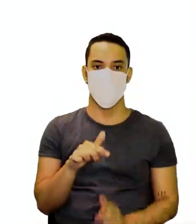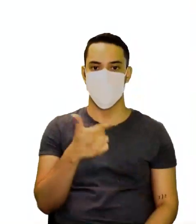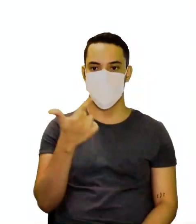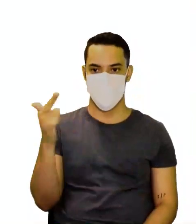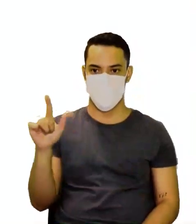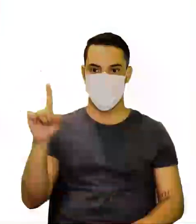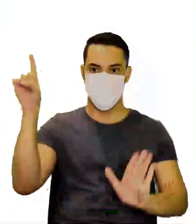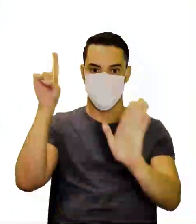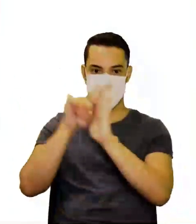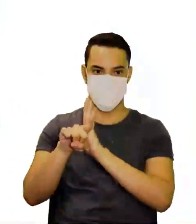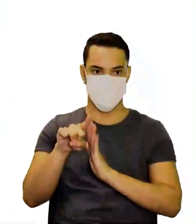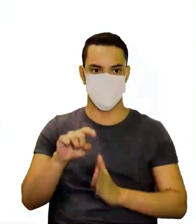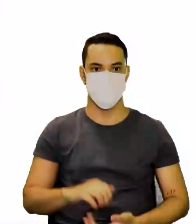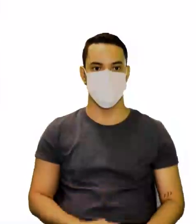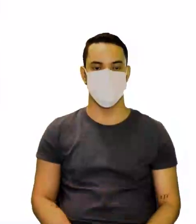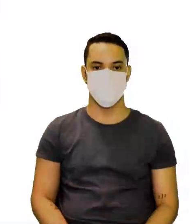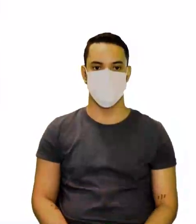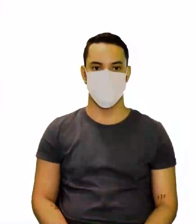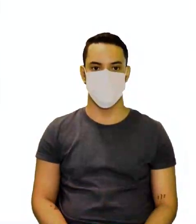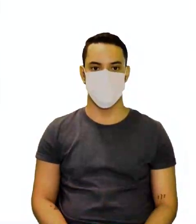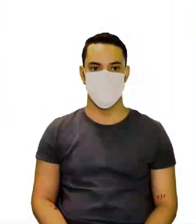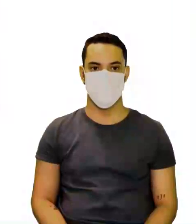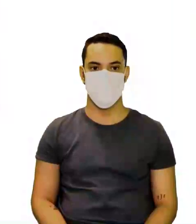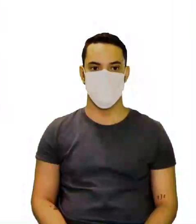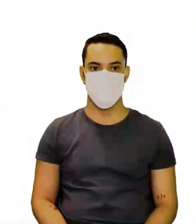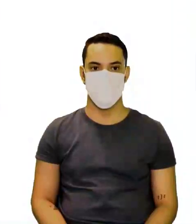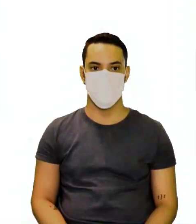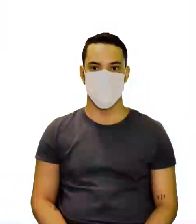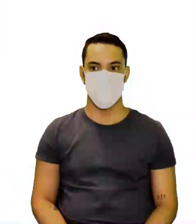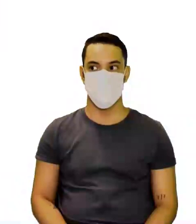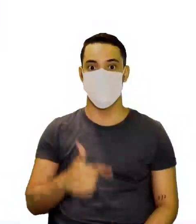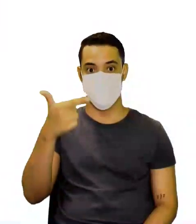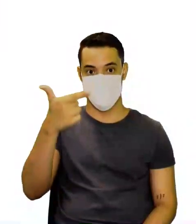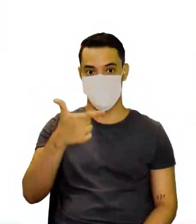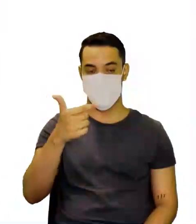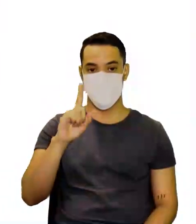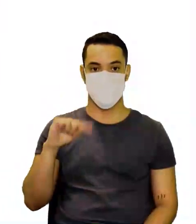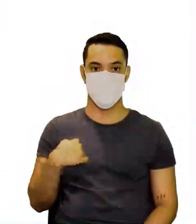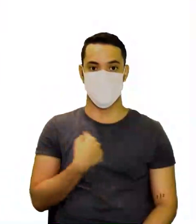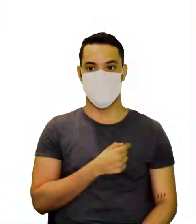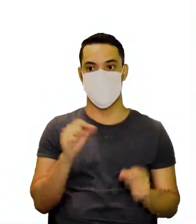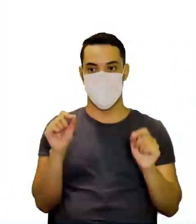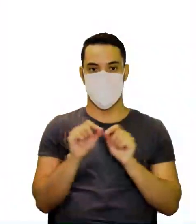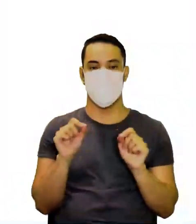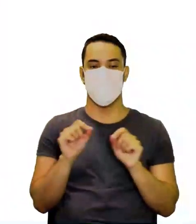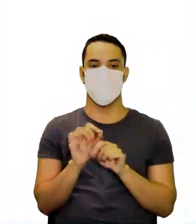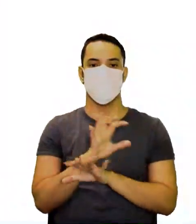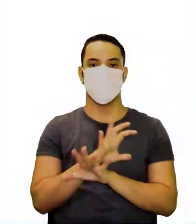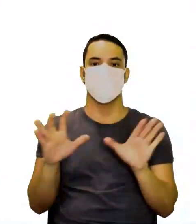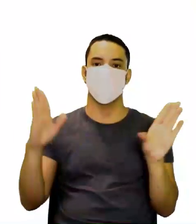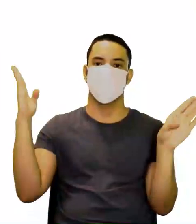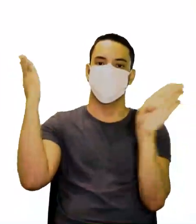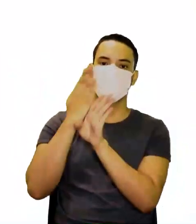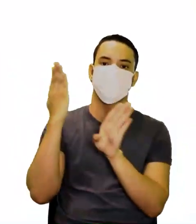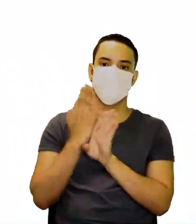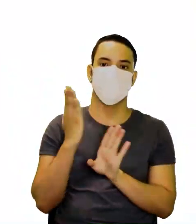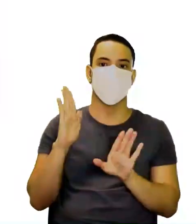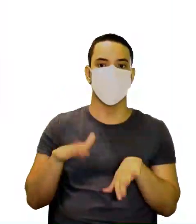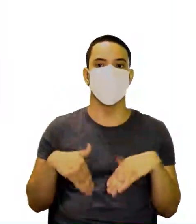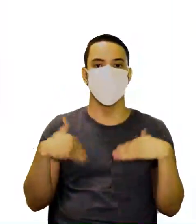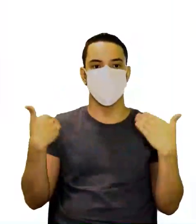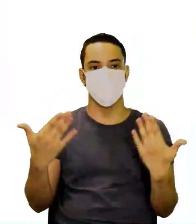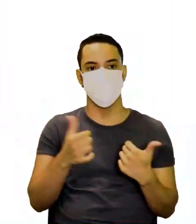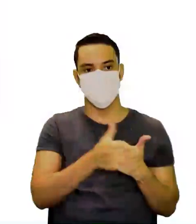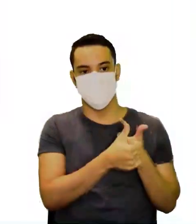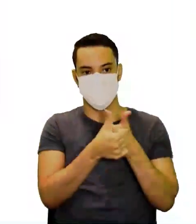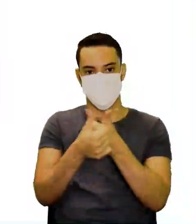próxima questão. Na questão 2, é para a gente fazer o seguinte: identifique qual das